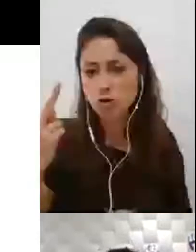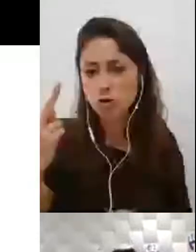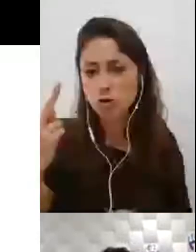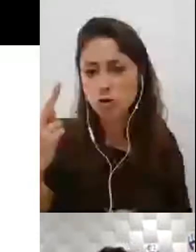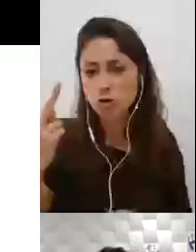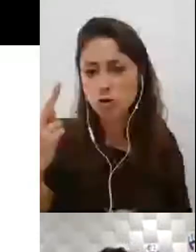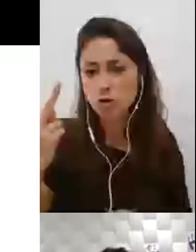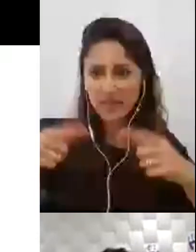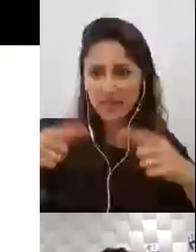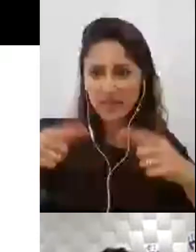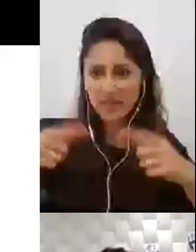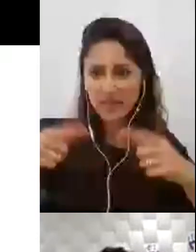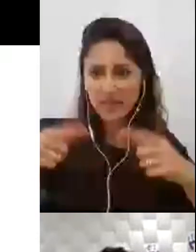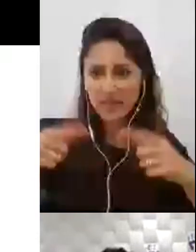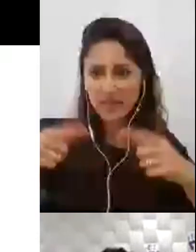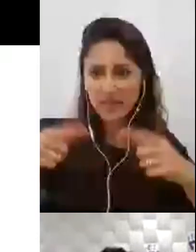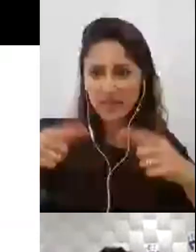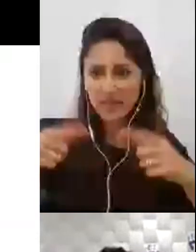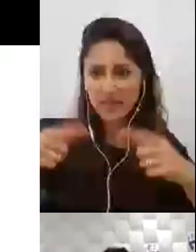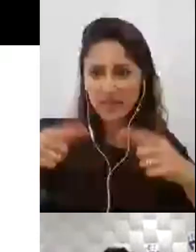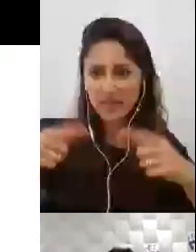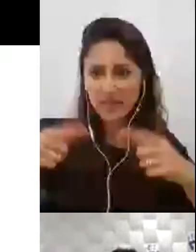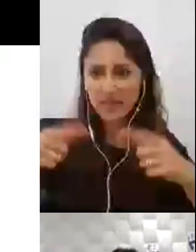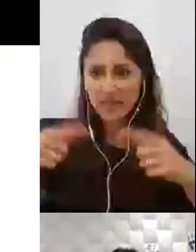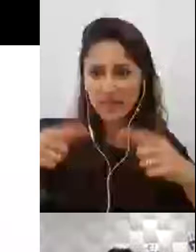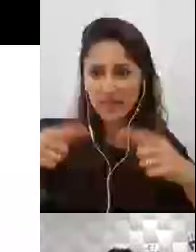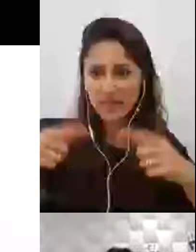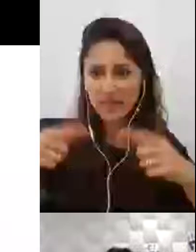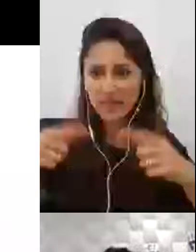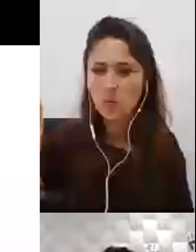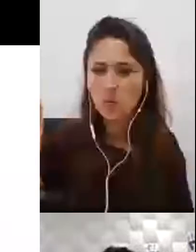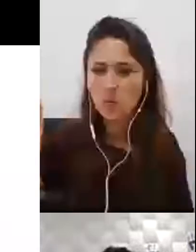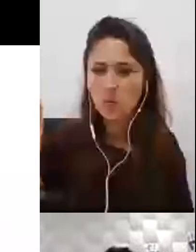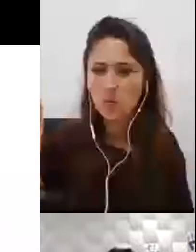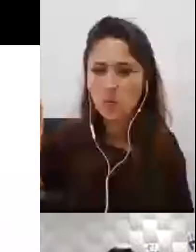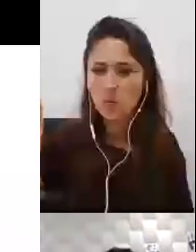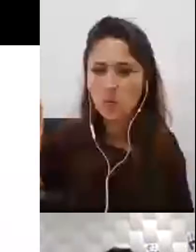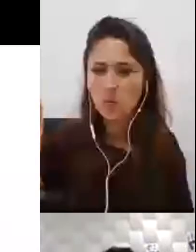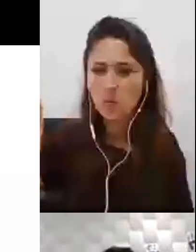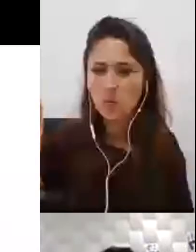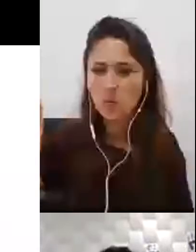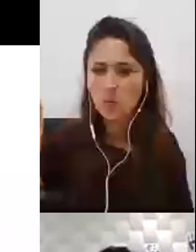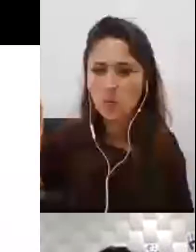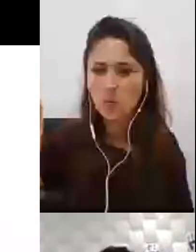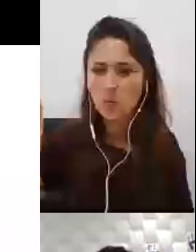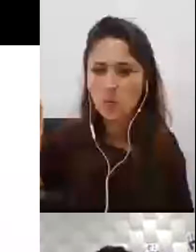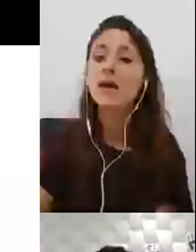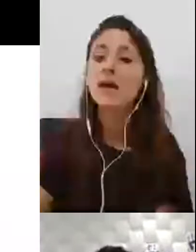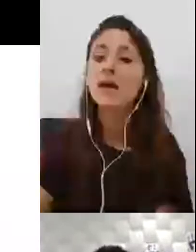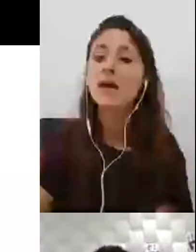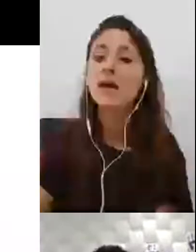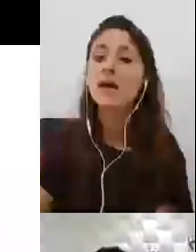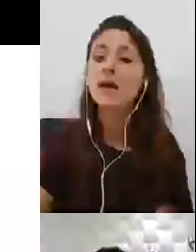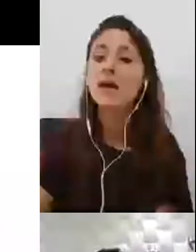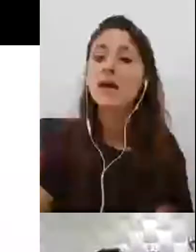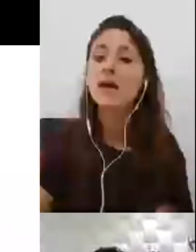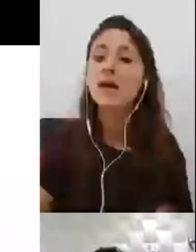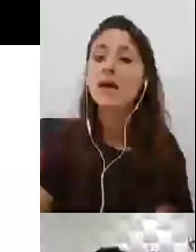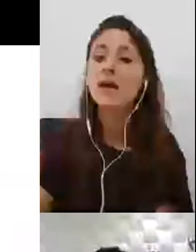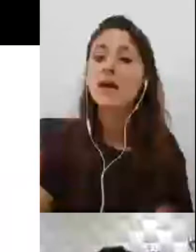uma dos campos da Bosch. Aqui em Curitiba a gente faz sistema diesel, está direcionado à parte de